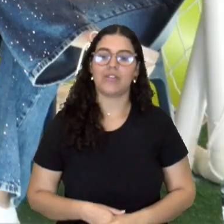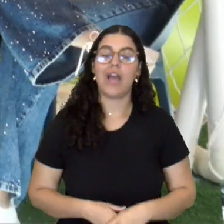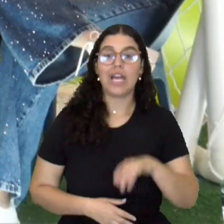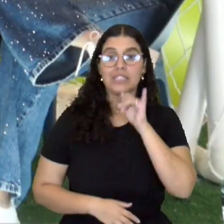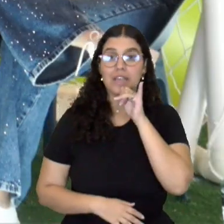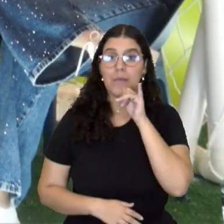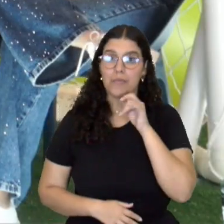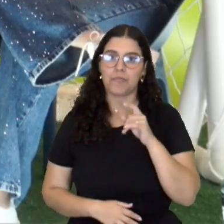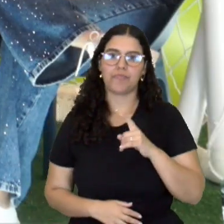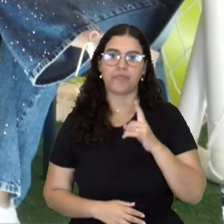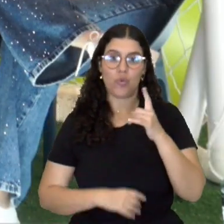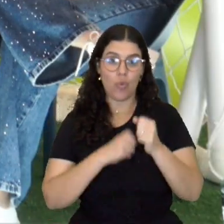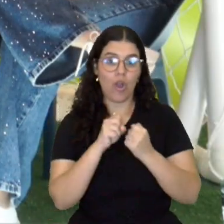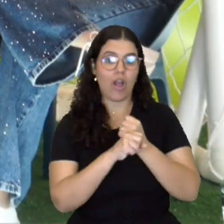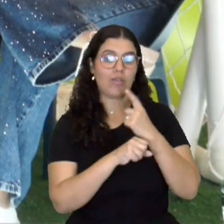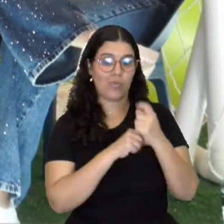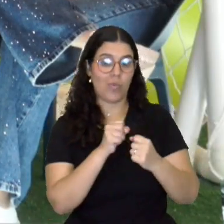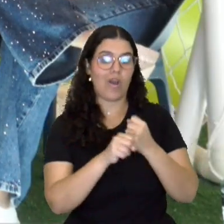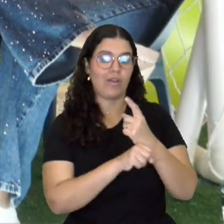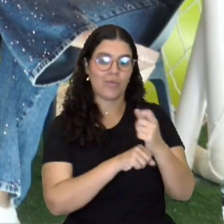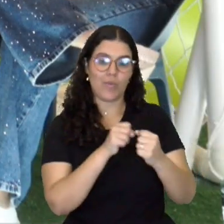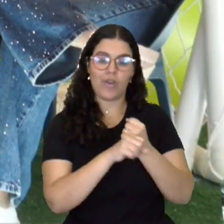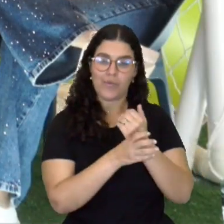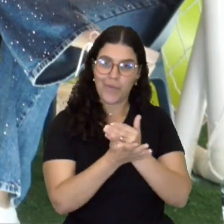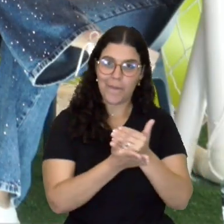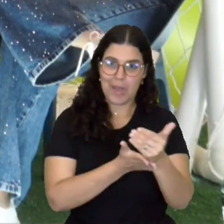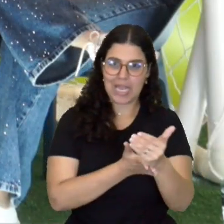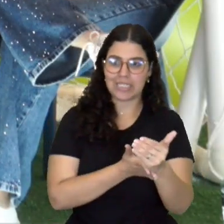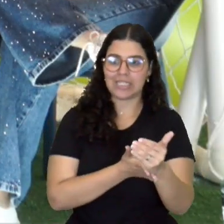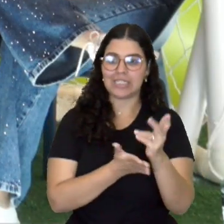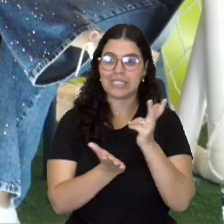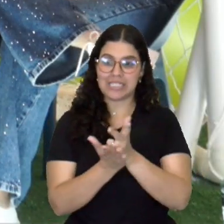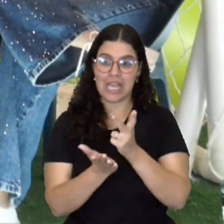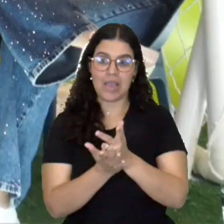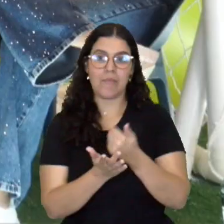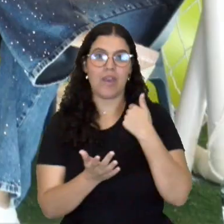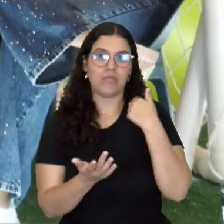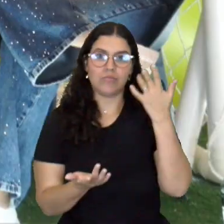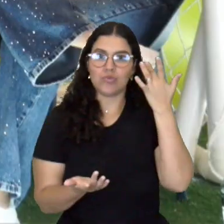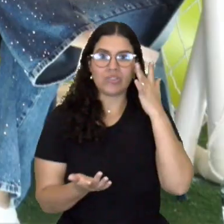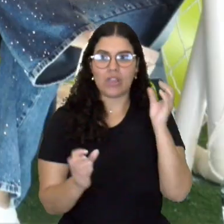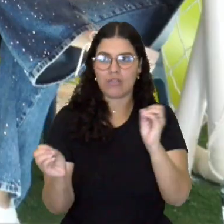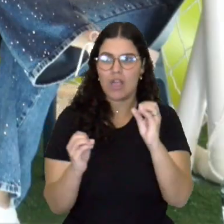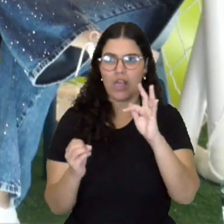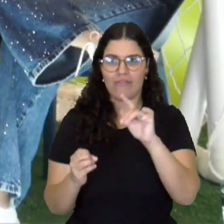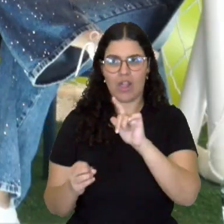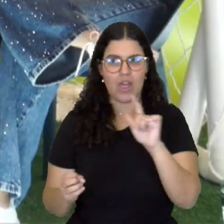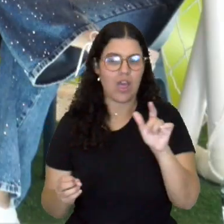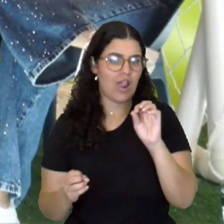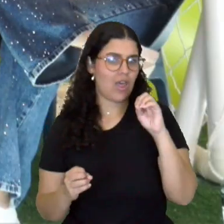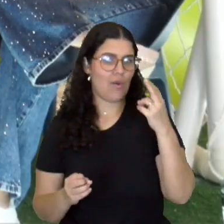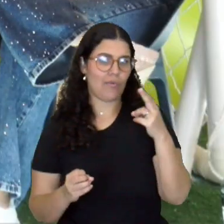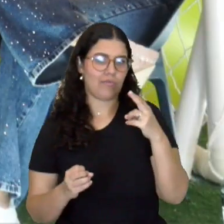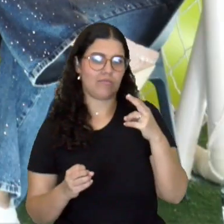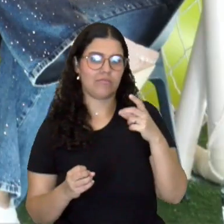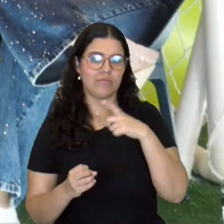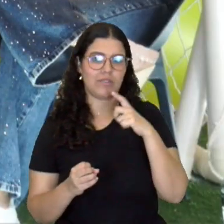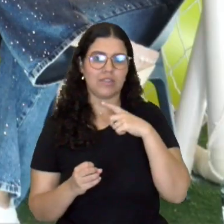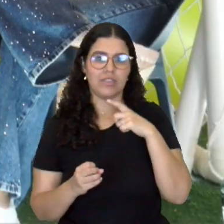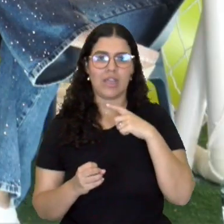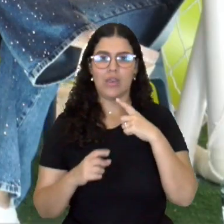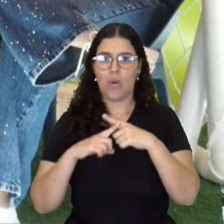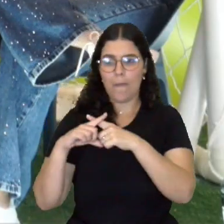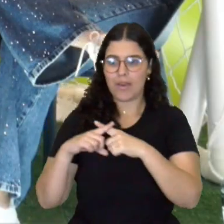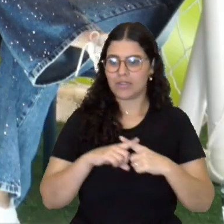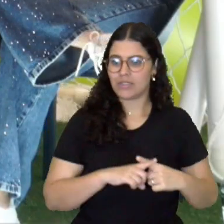de saber se vai ter FLL, se vai ter festival, e graças a Deus continua acontecendo todos os anos, eu falo, pessoal, tem tudo isso daqui, ó. E